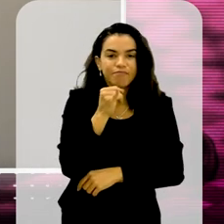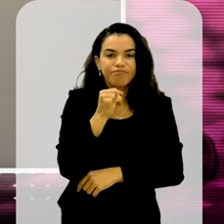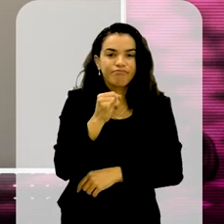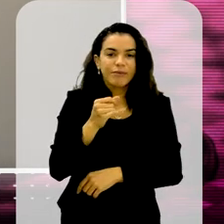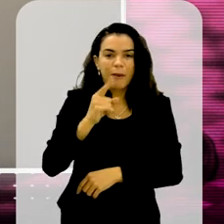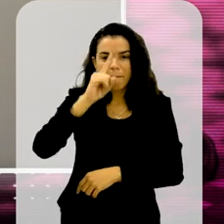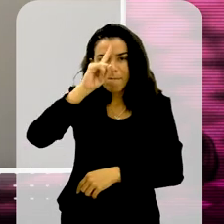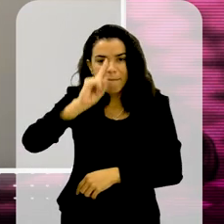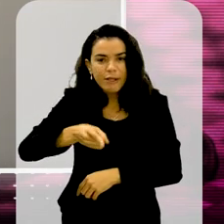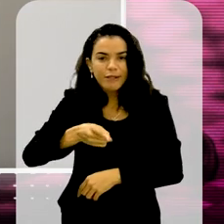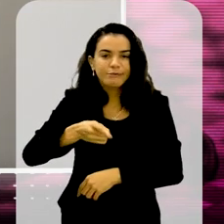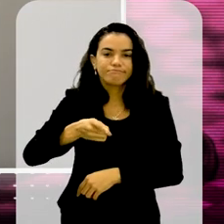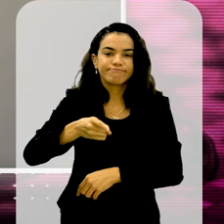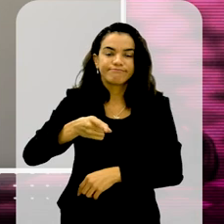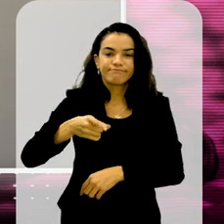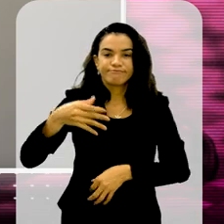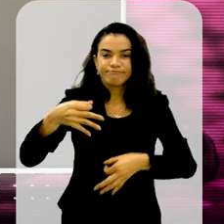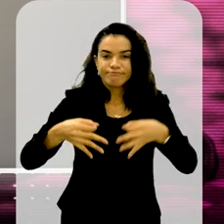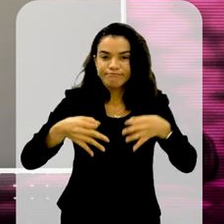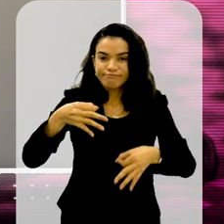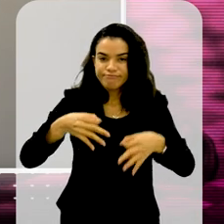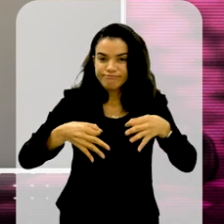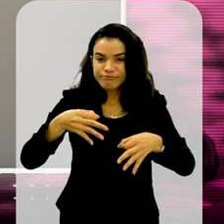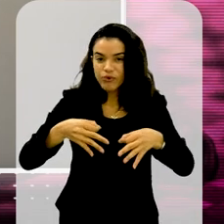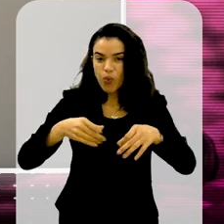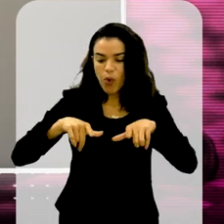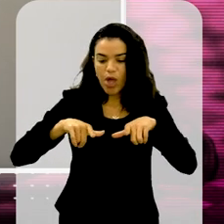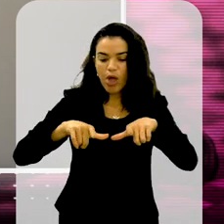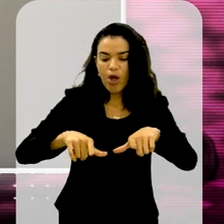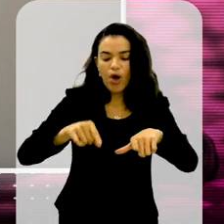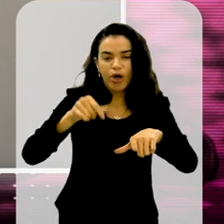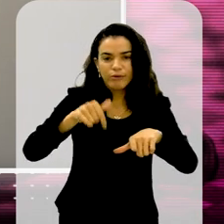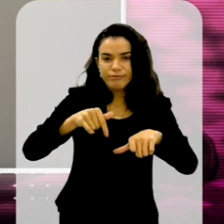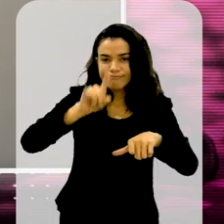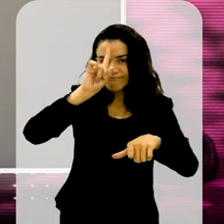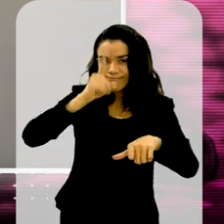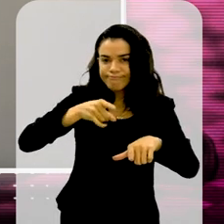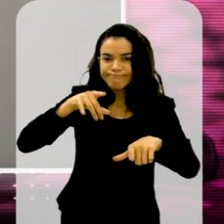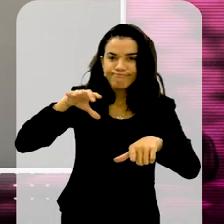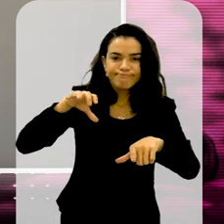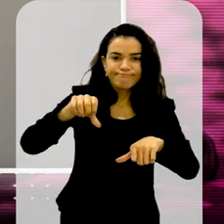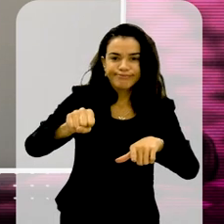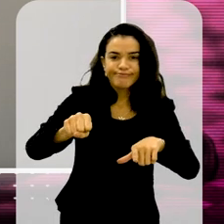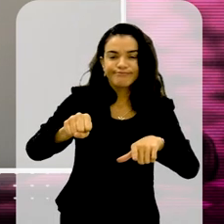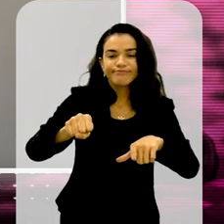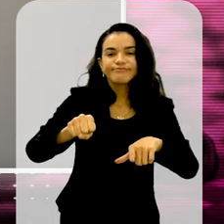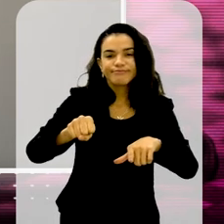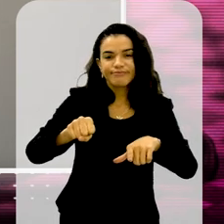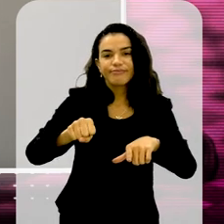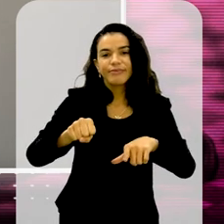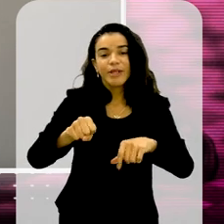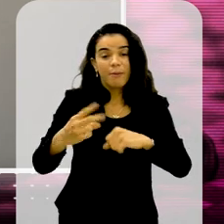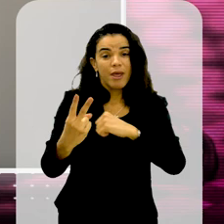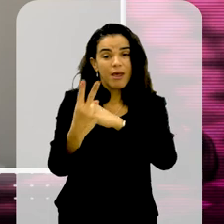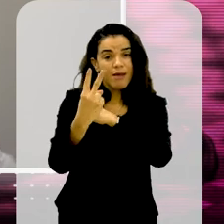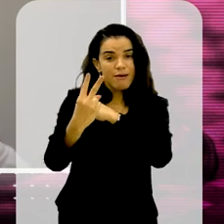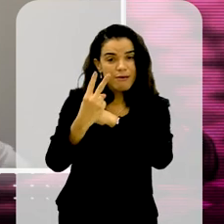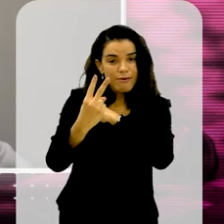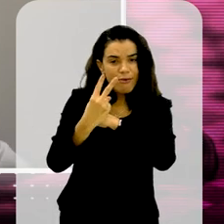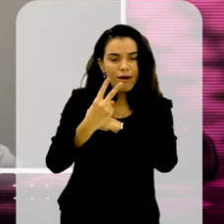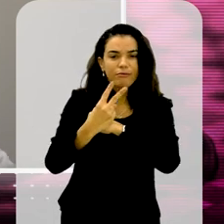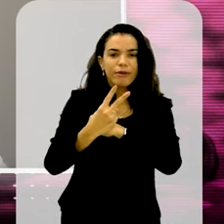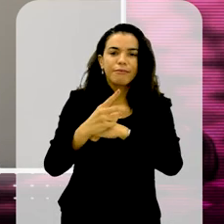por medidas judiciais, no caso, uma ordem judicial de mandado de busca e apreensão, uma cautelar,